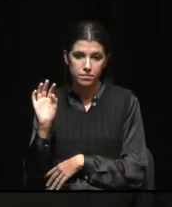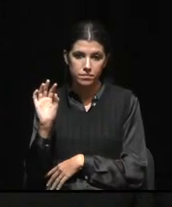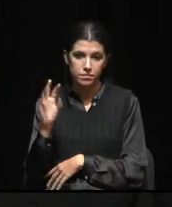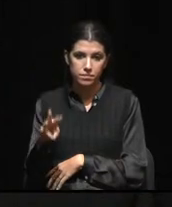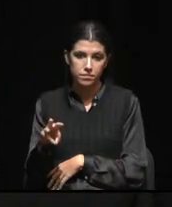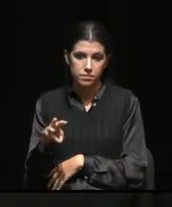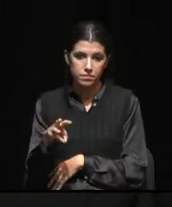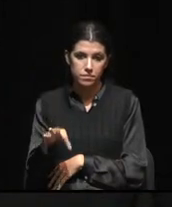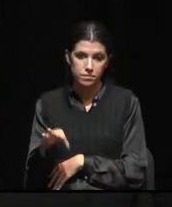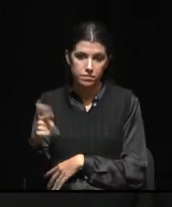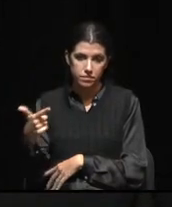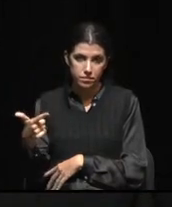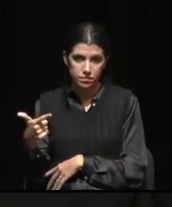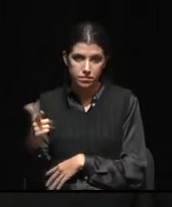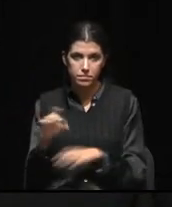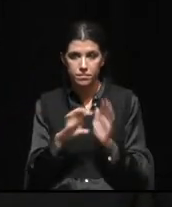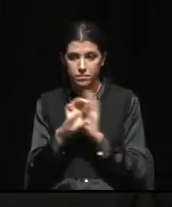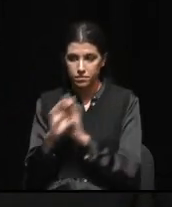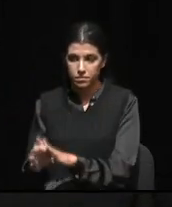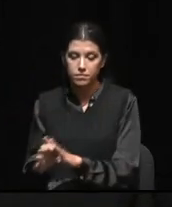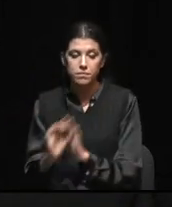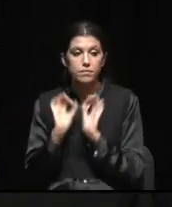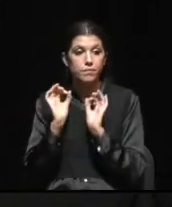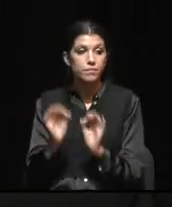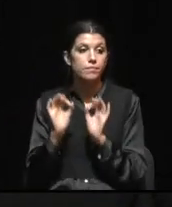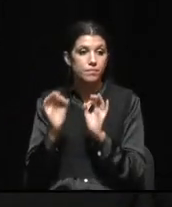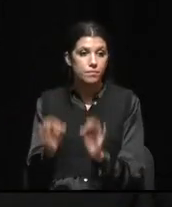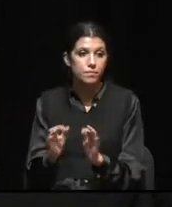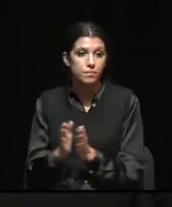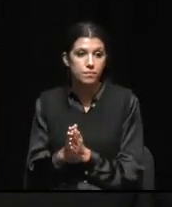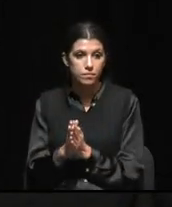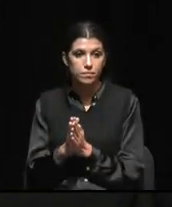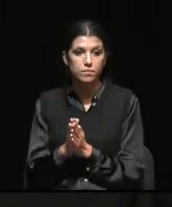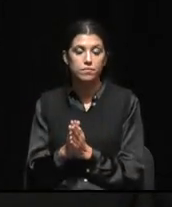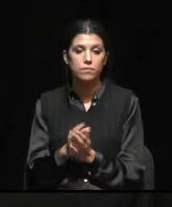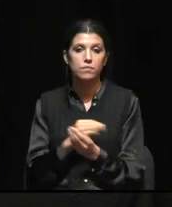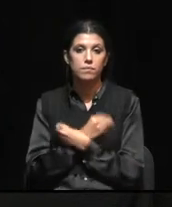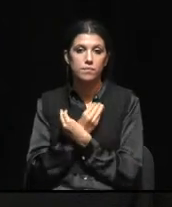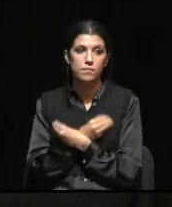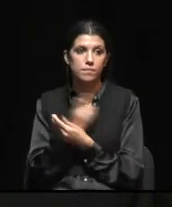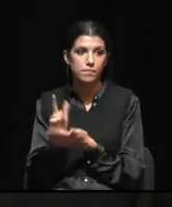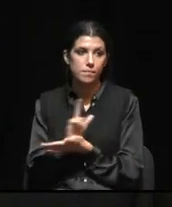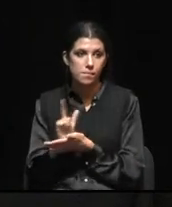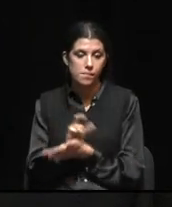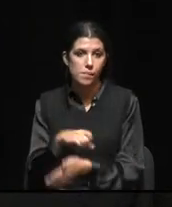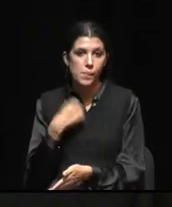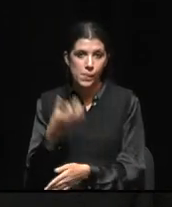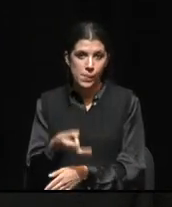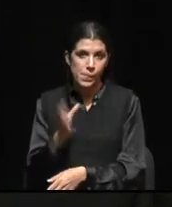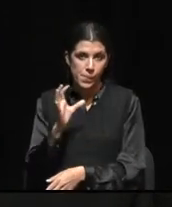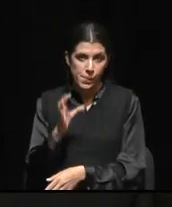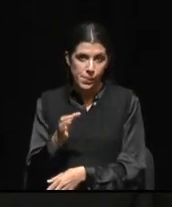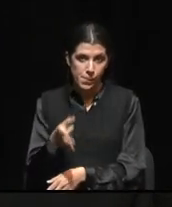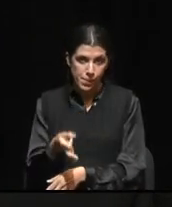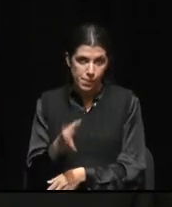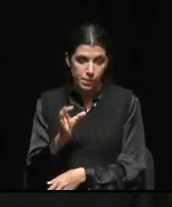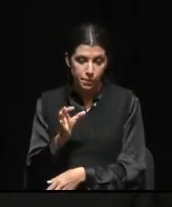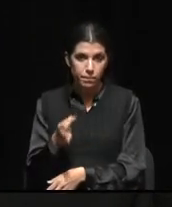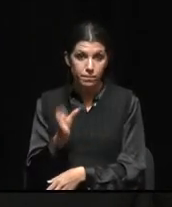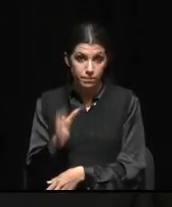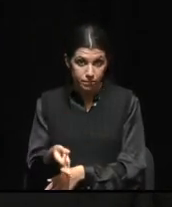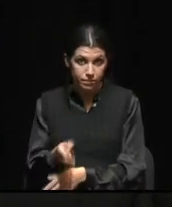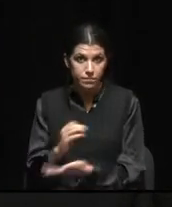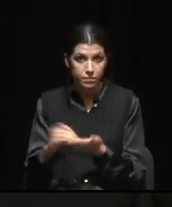iniciativa Liberal mpt chega quem vota a favor bloco livre pev PCP deputados não